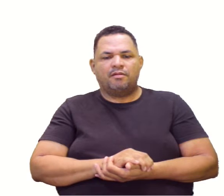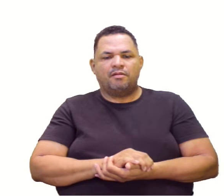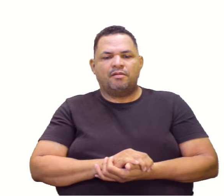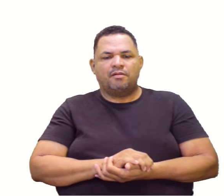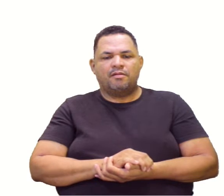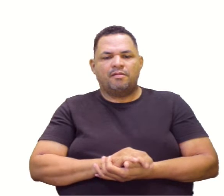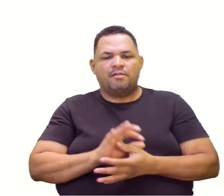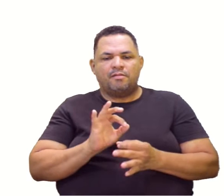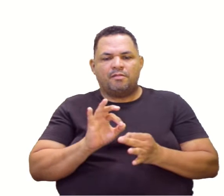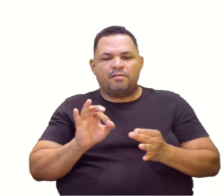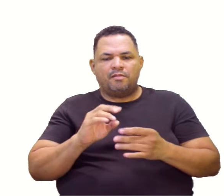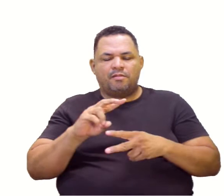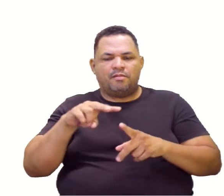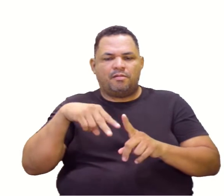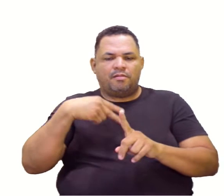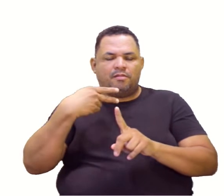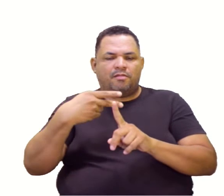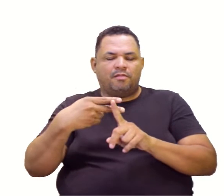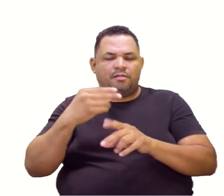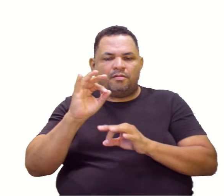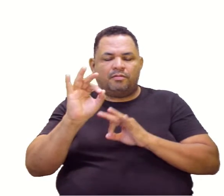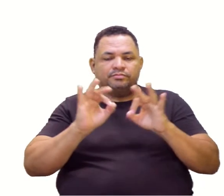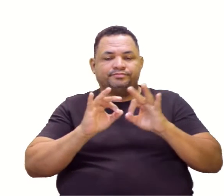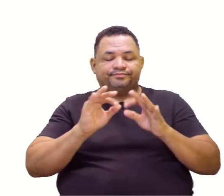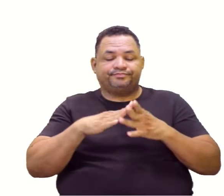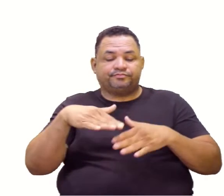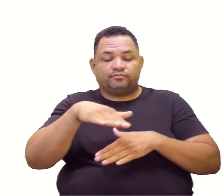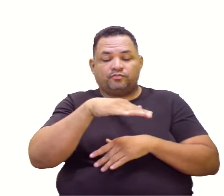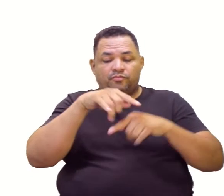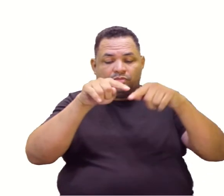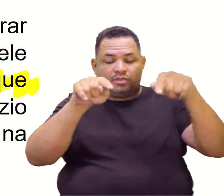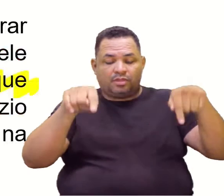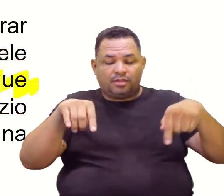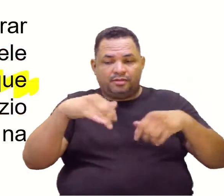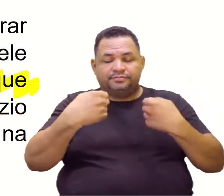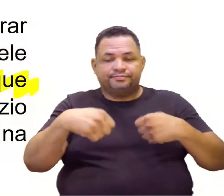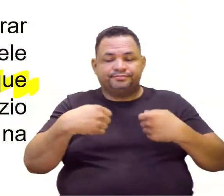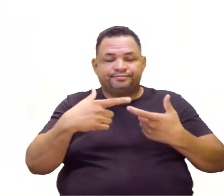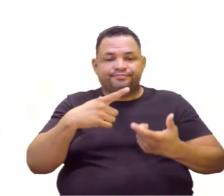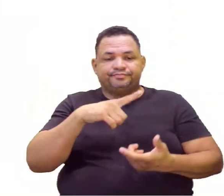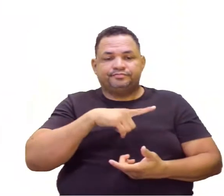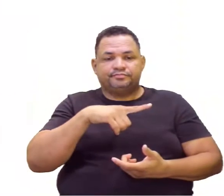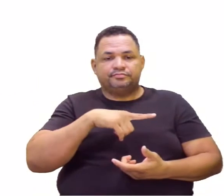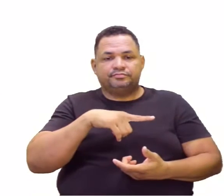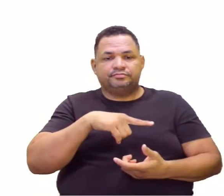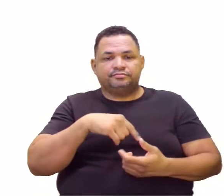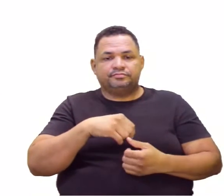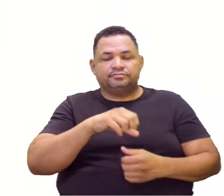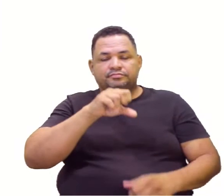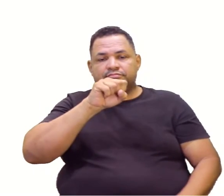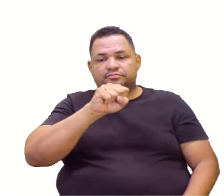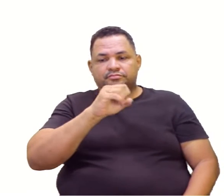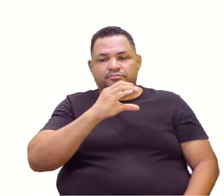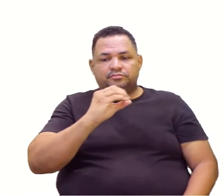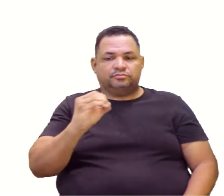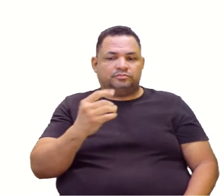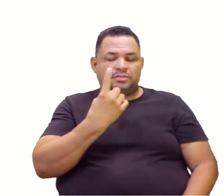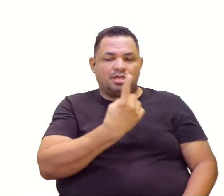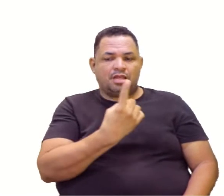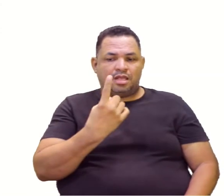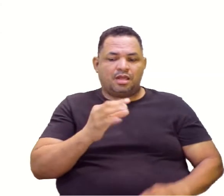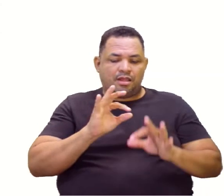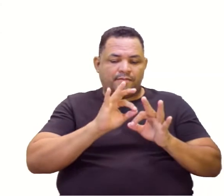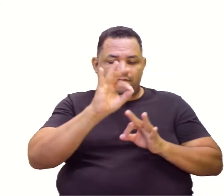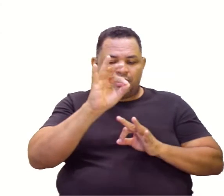16, isso. Metros quadrados. Essa aqui é a área do ambiente, certo? Ele disse que precisa de são 800 BTUs para cada